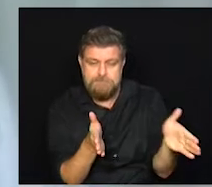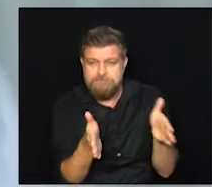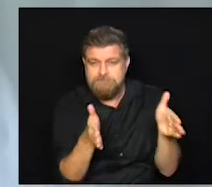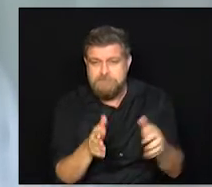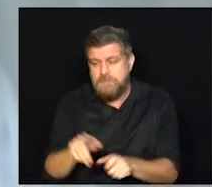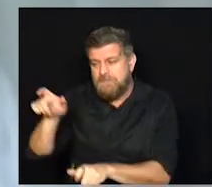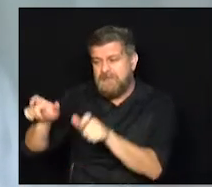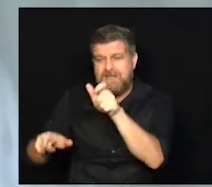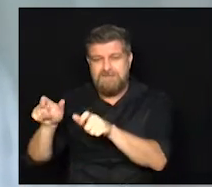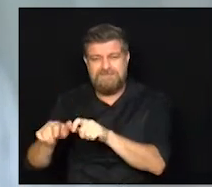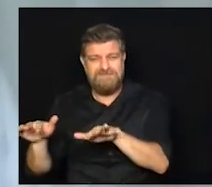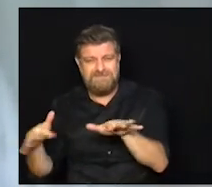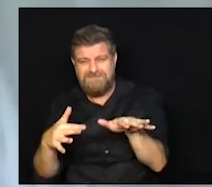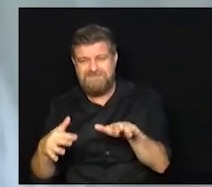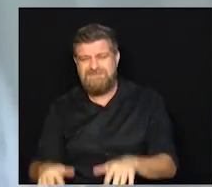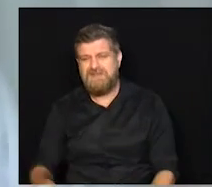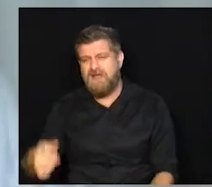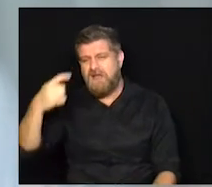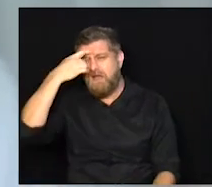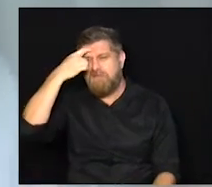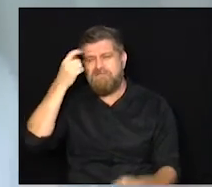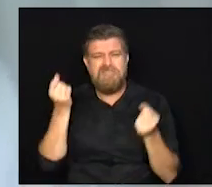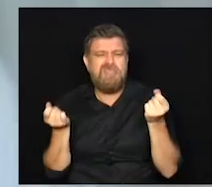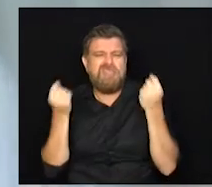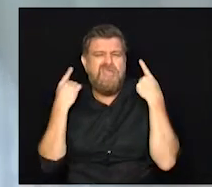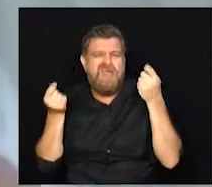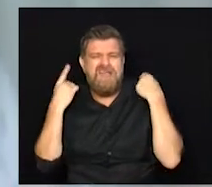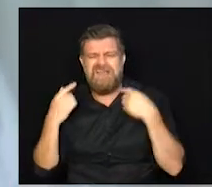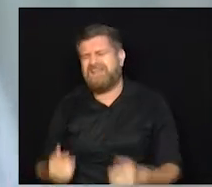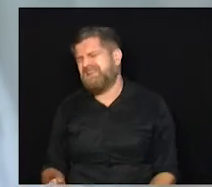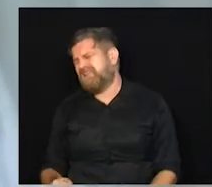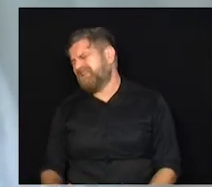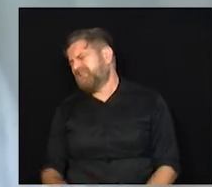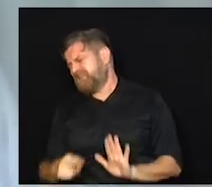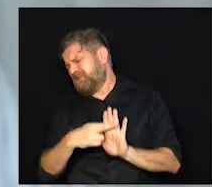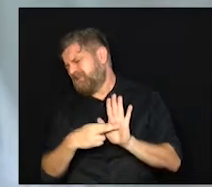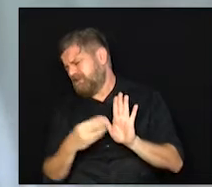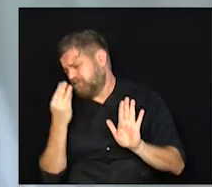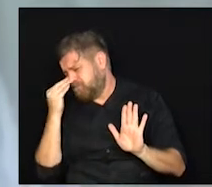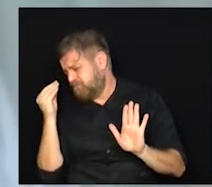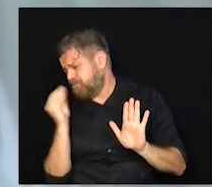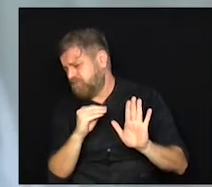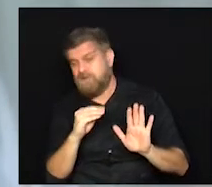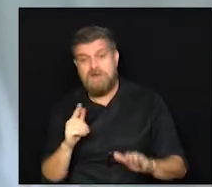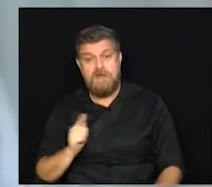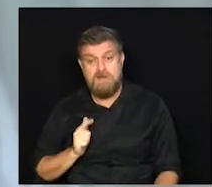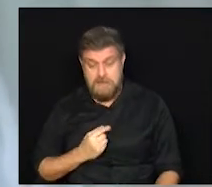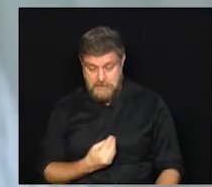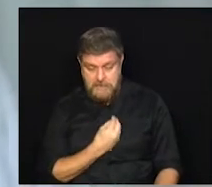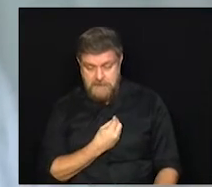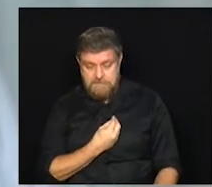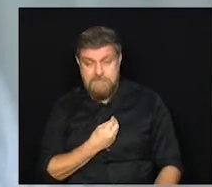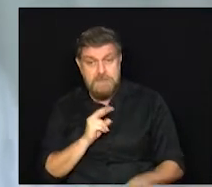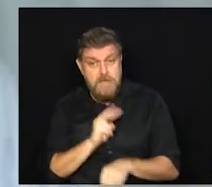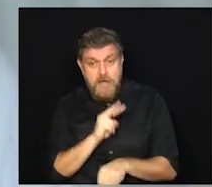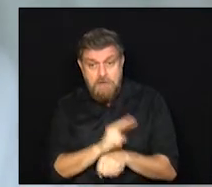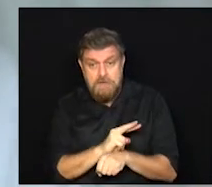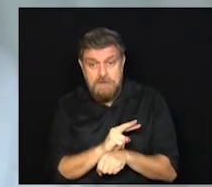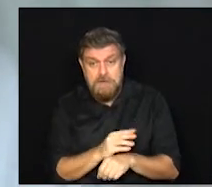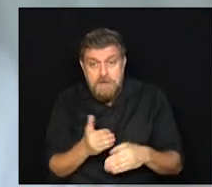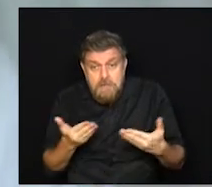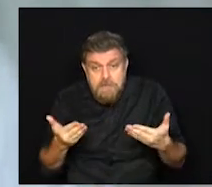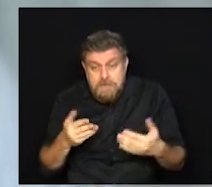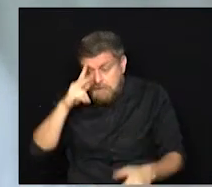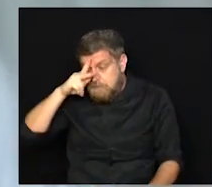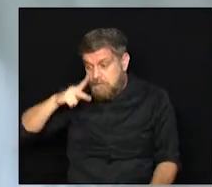não têm a conscientização de se cuidar para preservar a sua vida e preservar a vida do outro. Então, o que eu vejo com